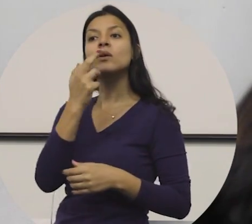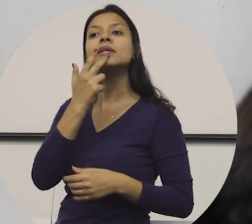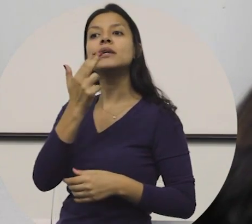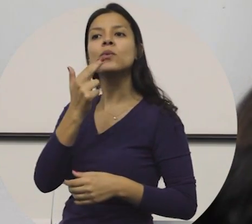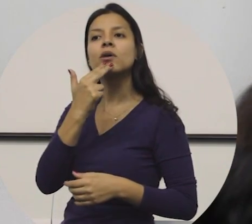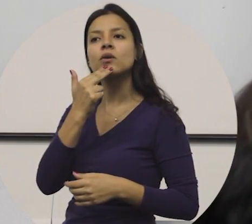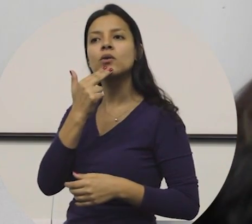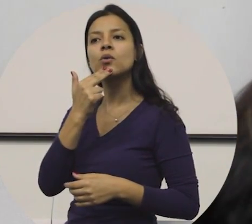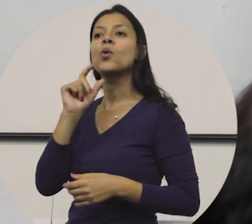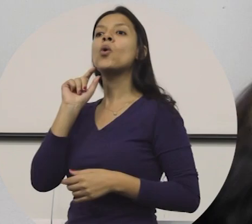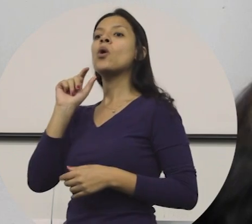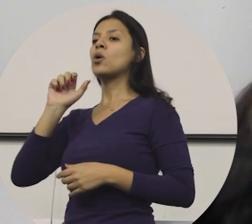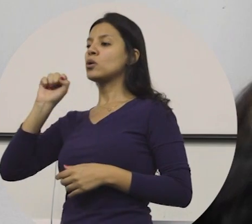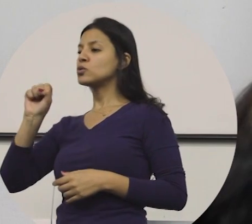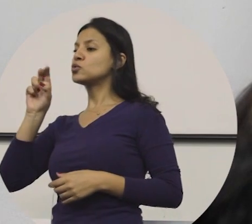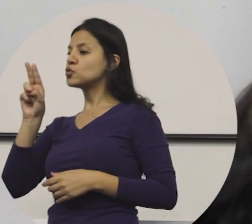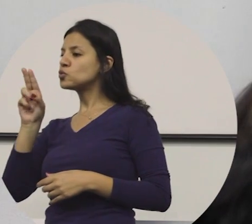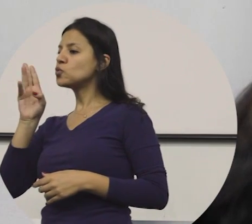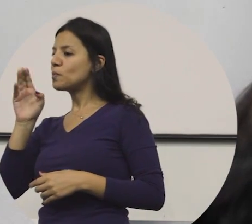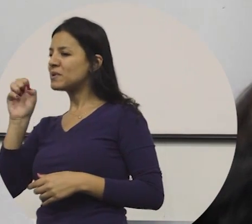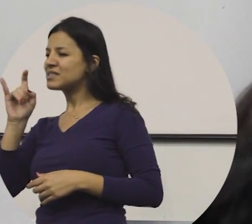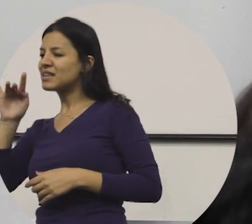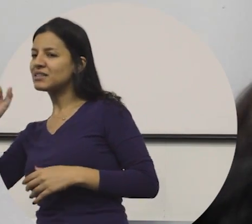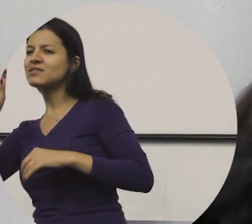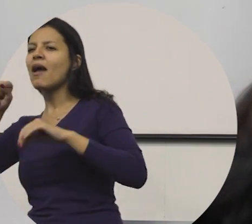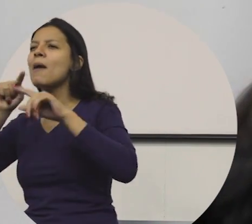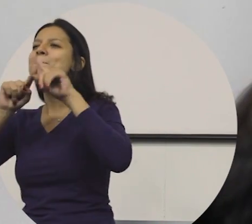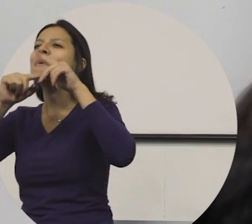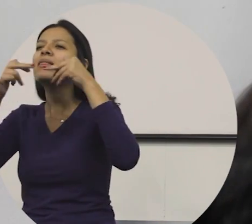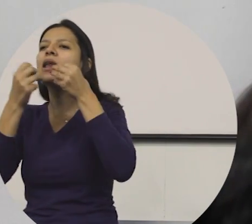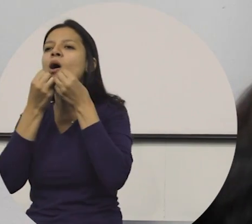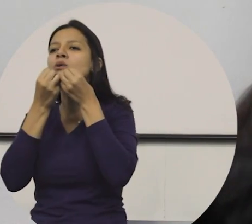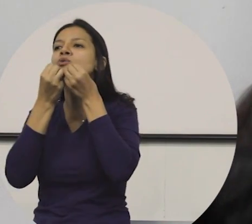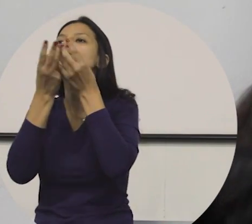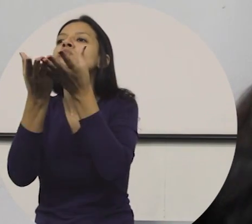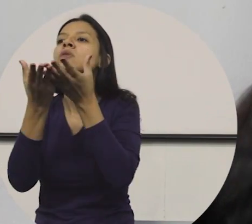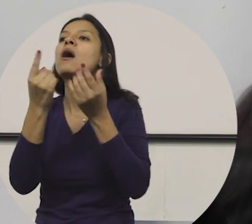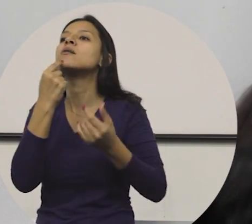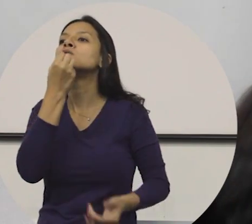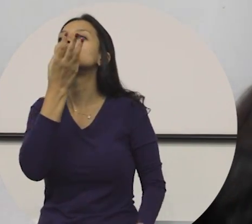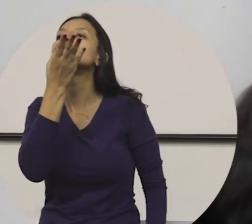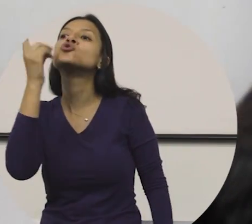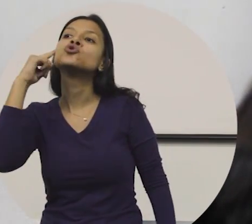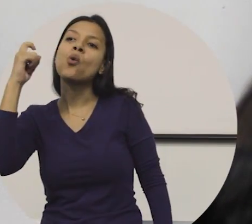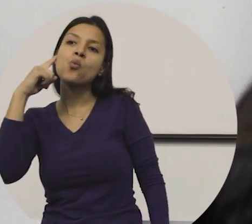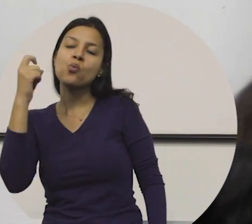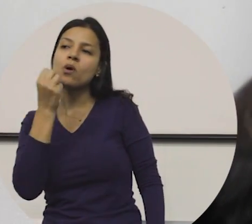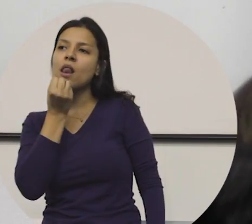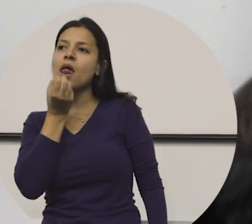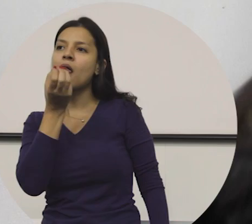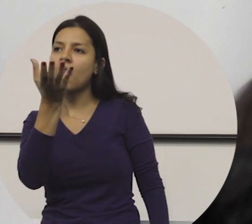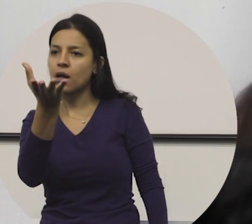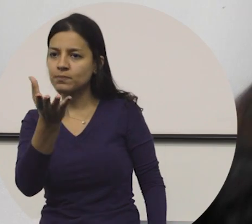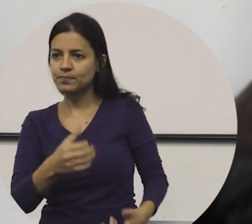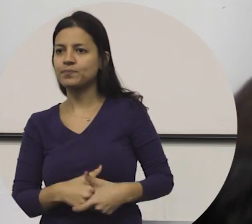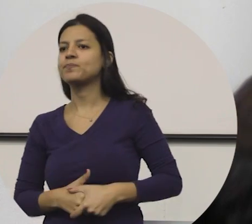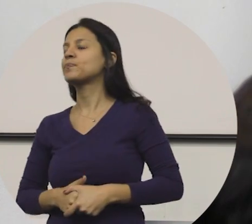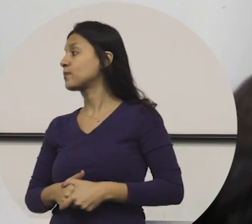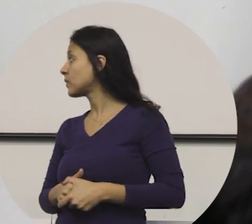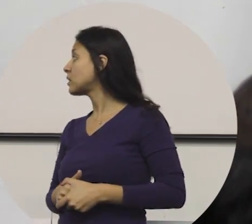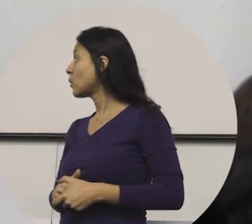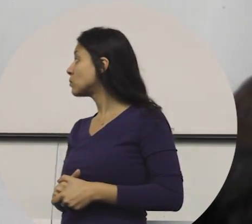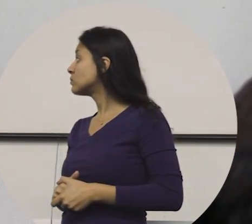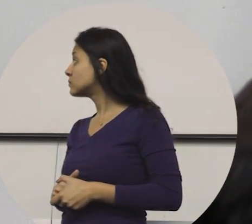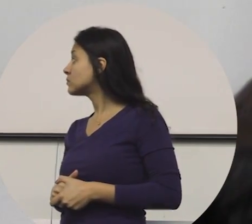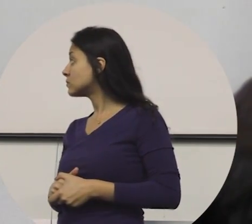que sai, que dá pra gente, que é material, vamos dizer assim? O som. Então, aqui, nós temos o